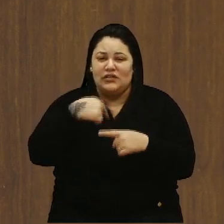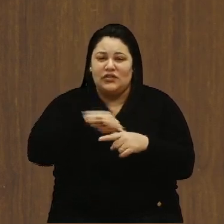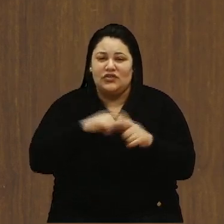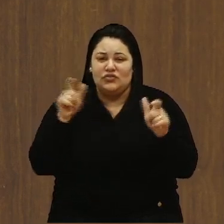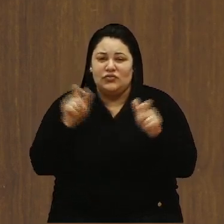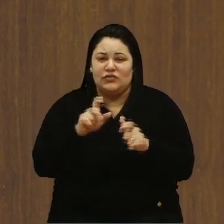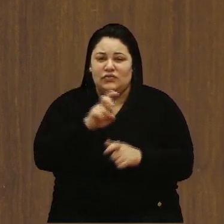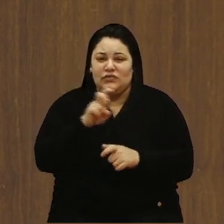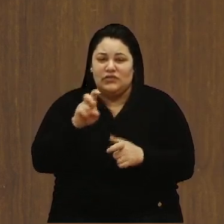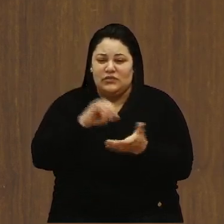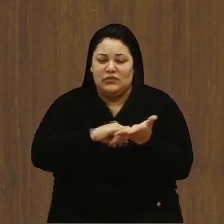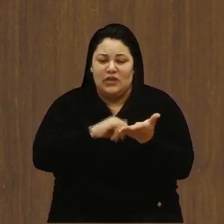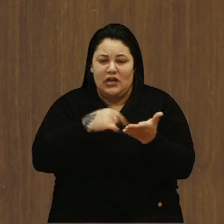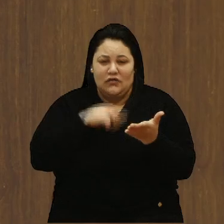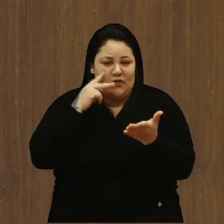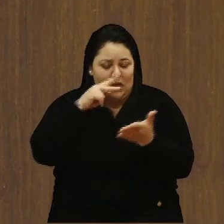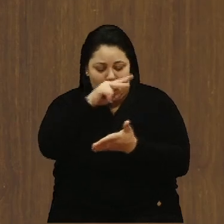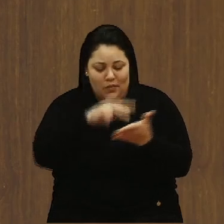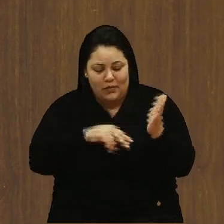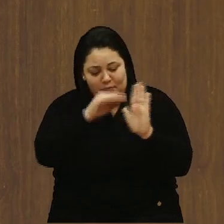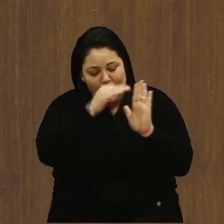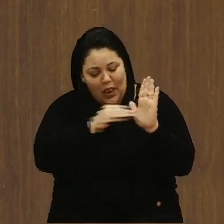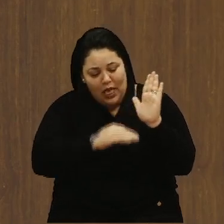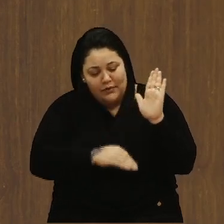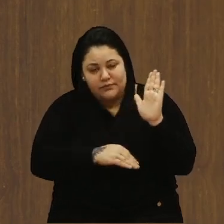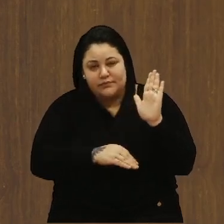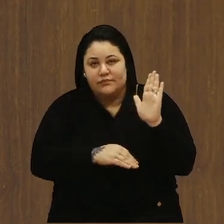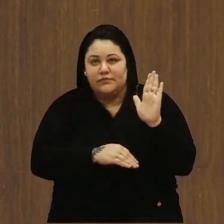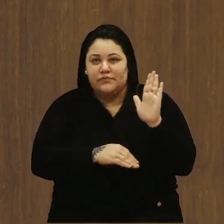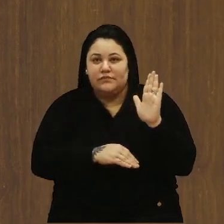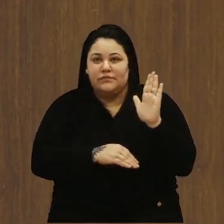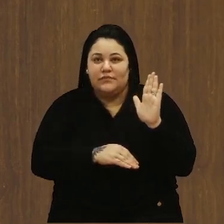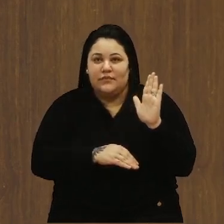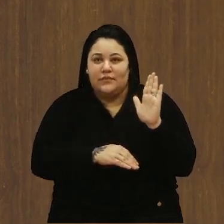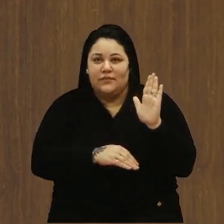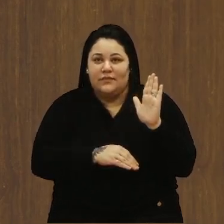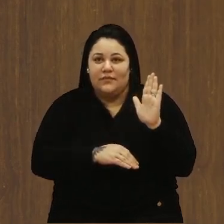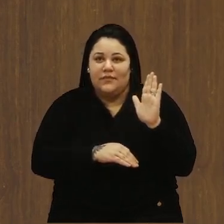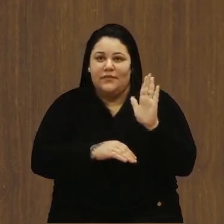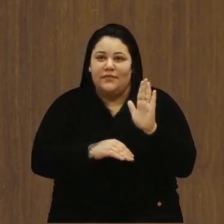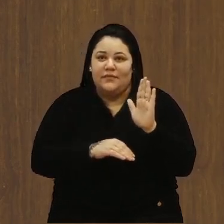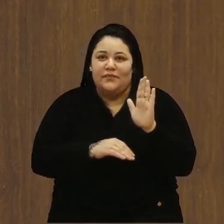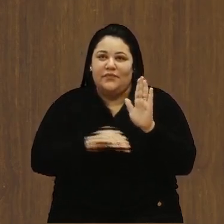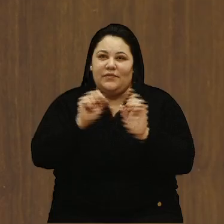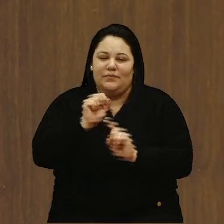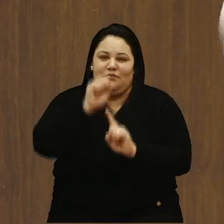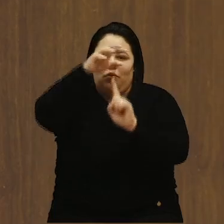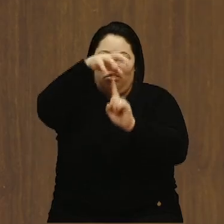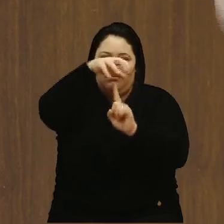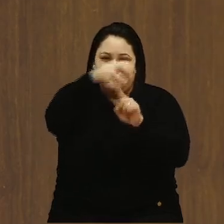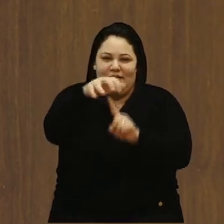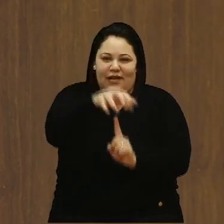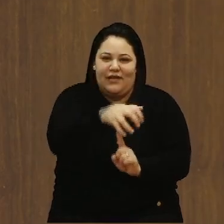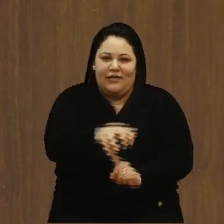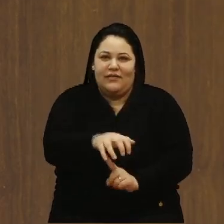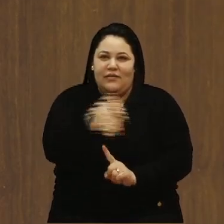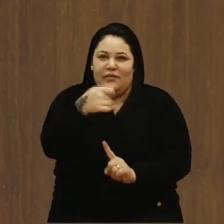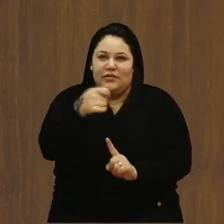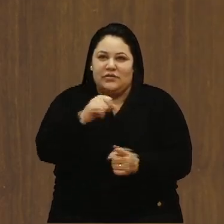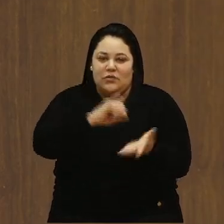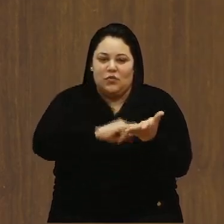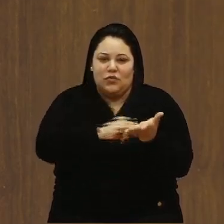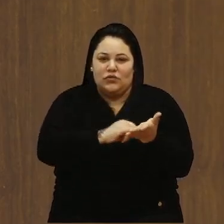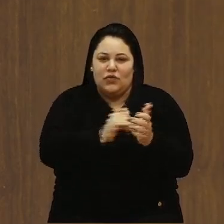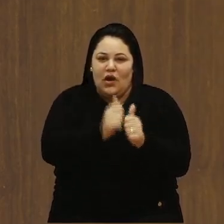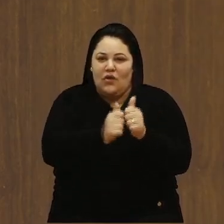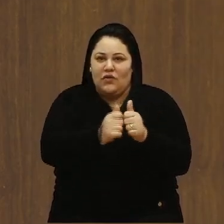Daí vai olhar a lista de impostos. Baixaram o imposto do jet ski, do paraglider. Pelo amor de Deus, tem que baixar o imposto do arroz e do feijão.